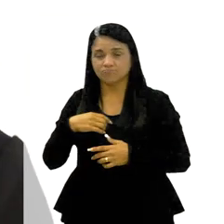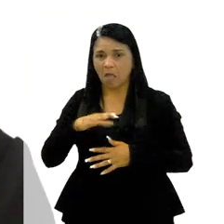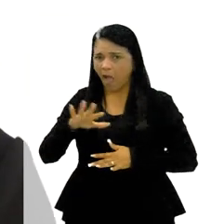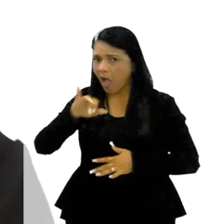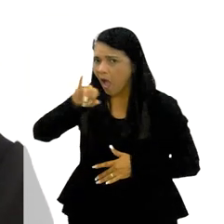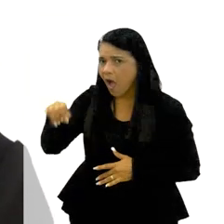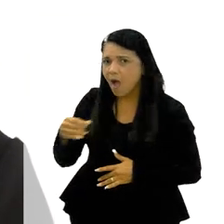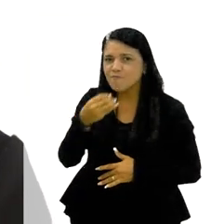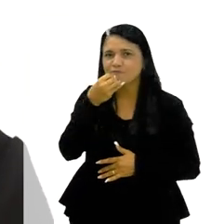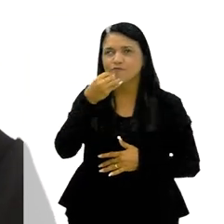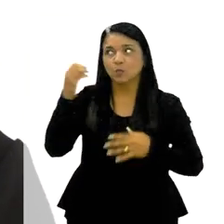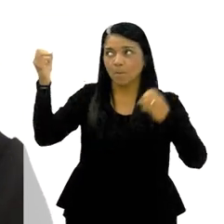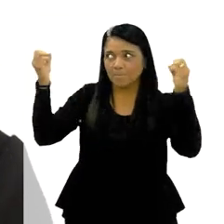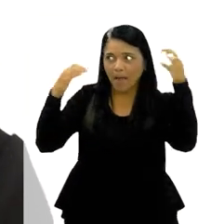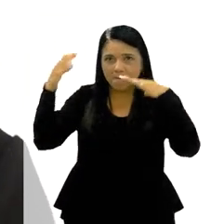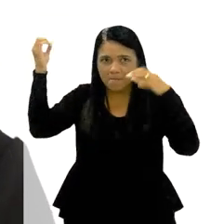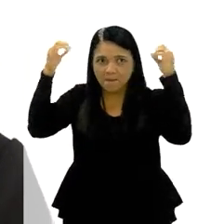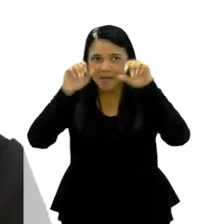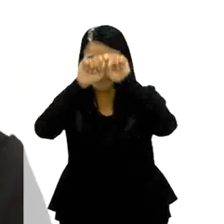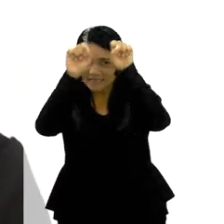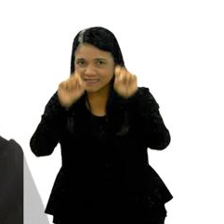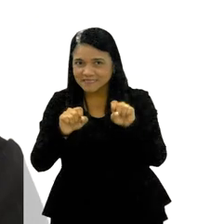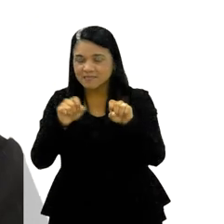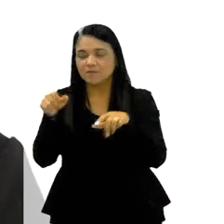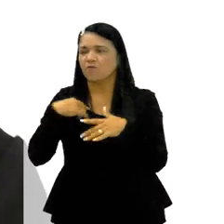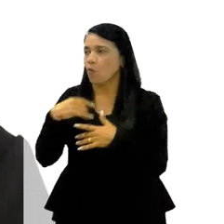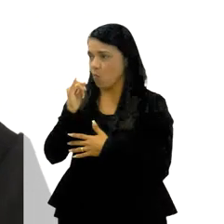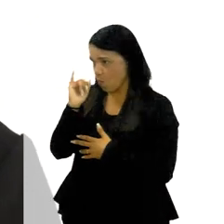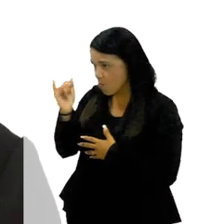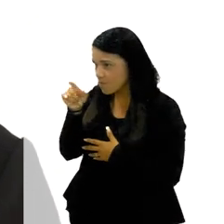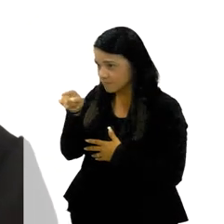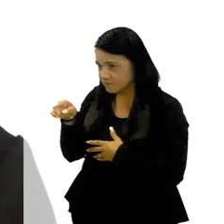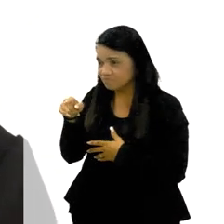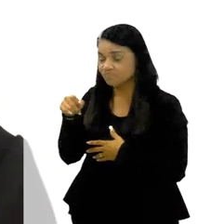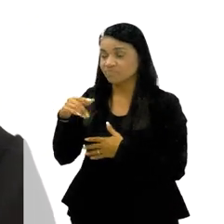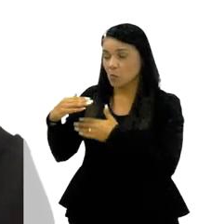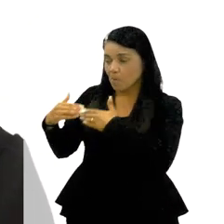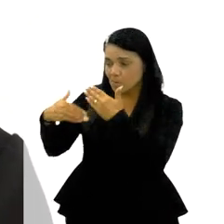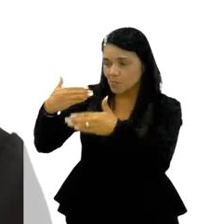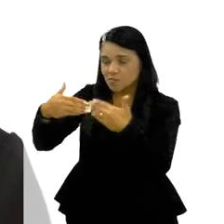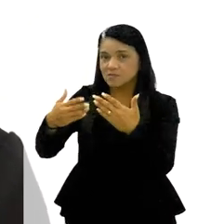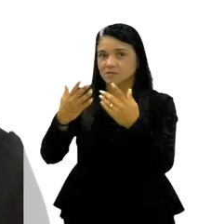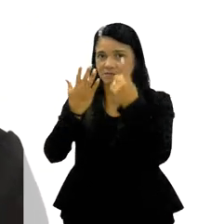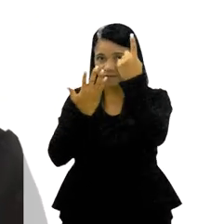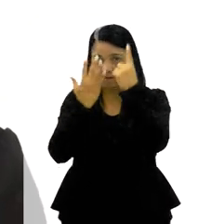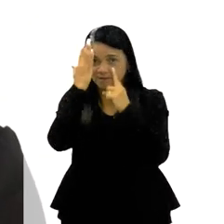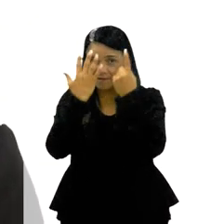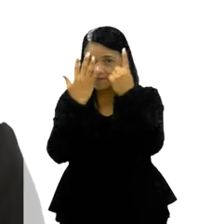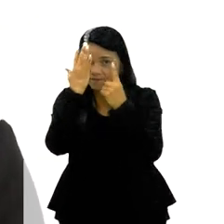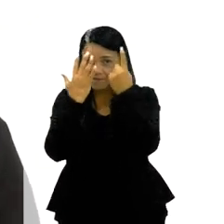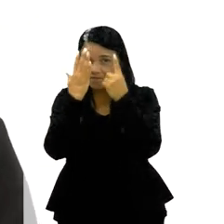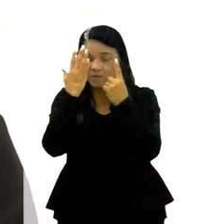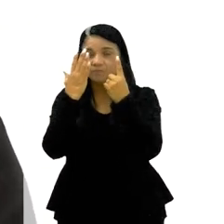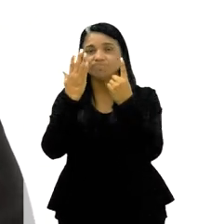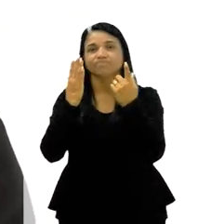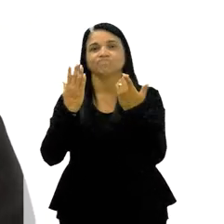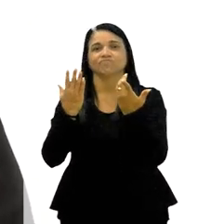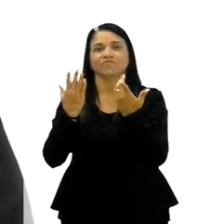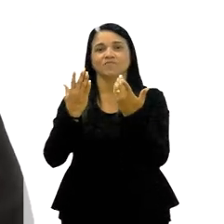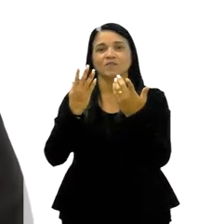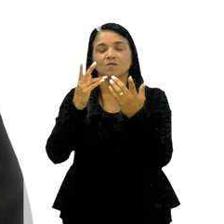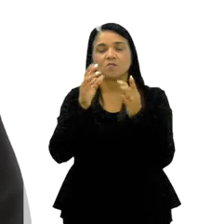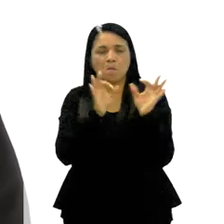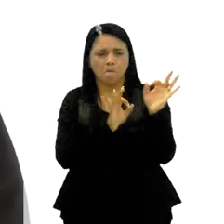sistema de luz. Correto. É isso? Com certeza. Te contar um caso que aconteceu nesse processo de carnaval,